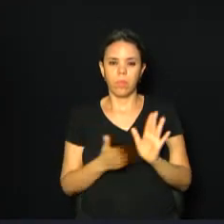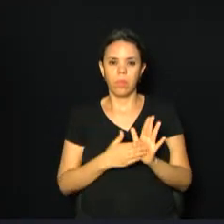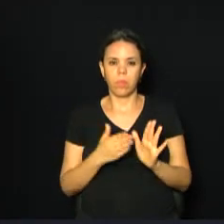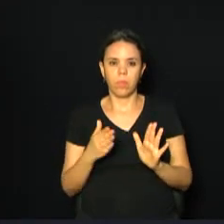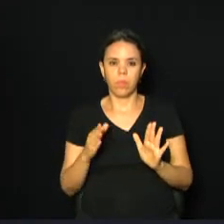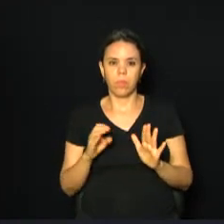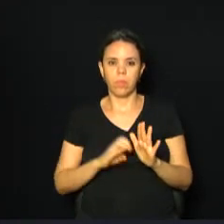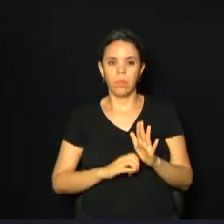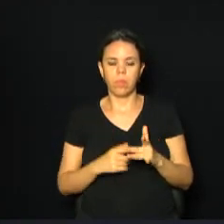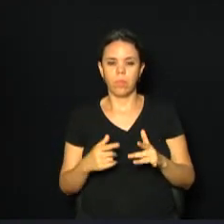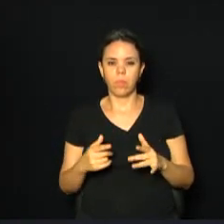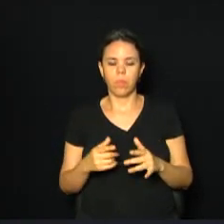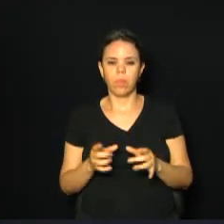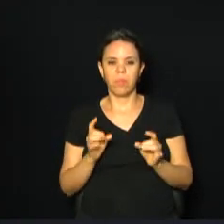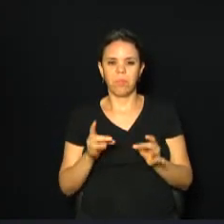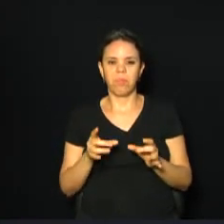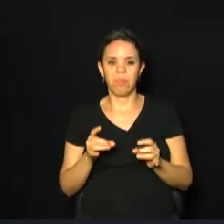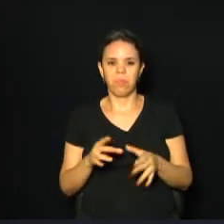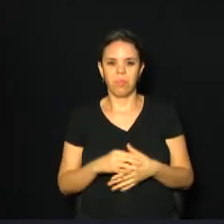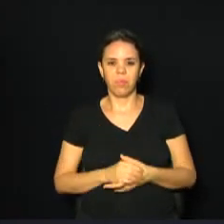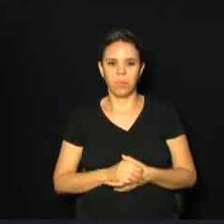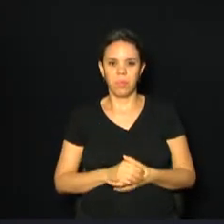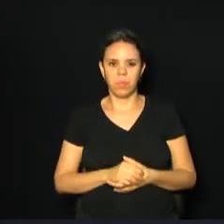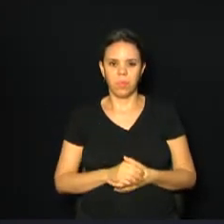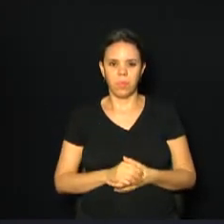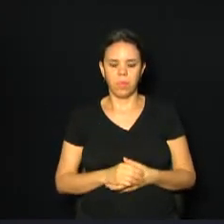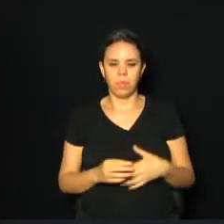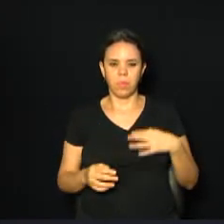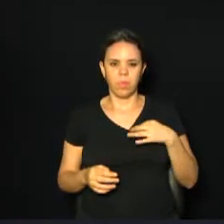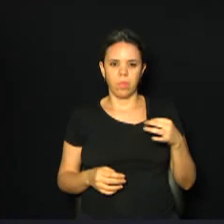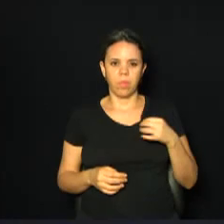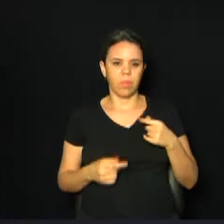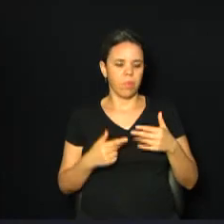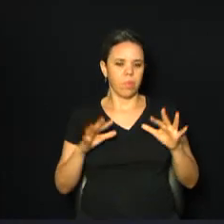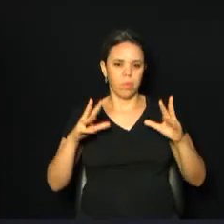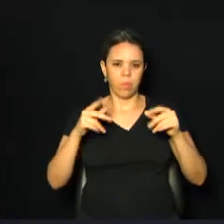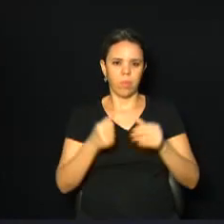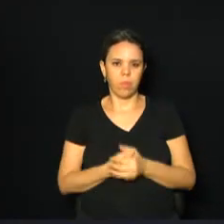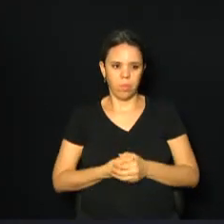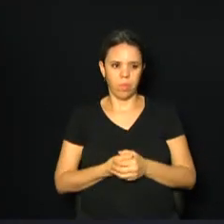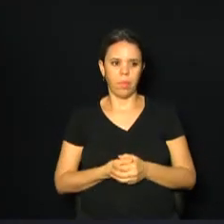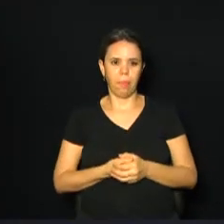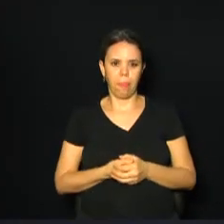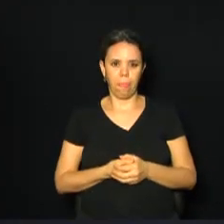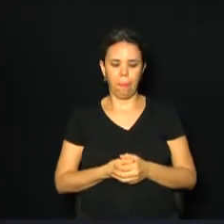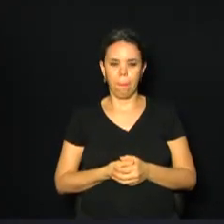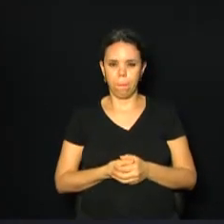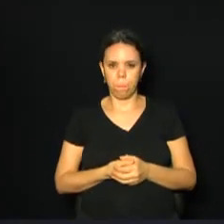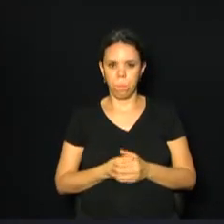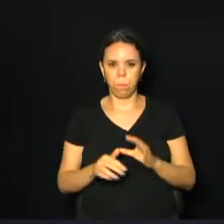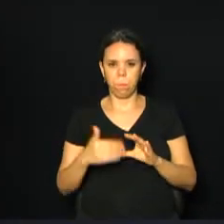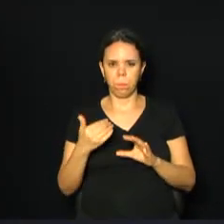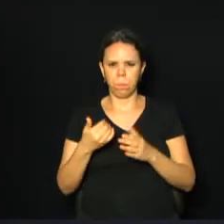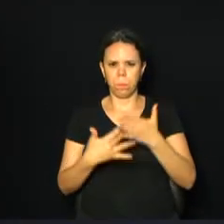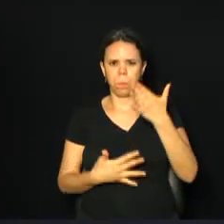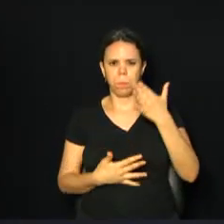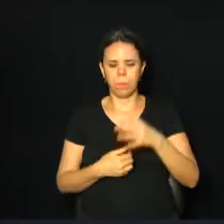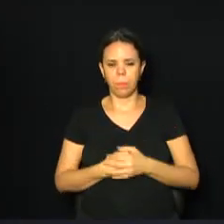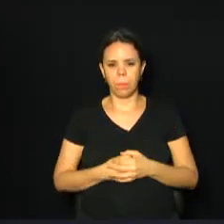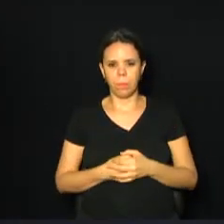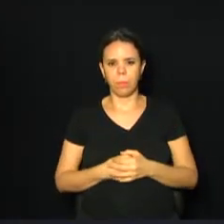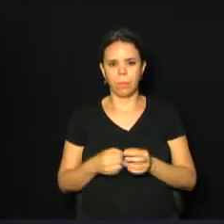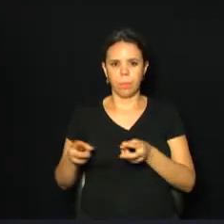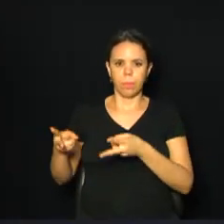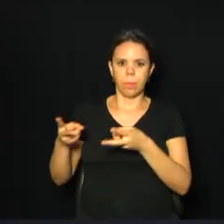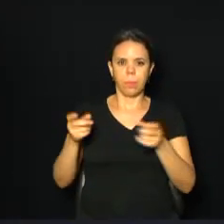quanto é coisa, de frango frito até camisa de Vênus, você comprava lá dentro. Você ficava recebendo aquele monte de coisa. Pode perceber